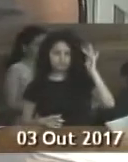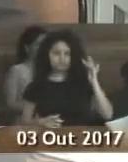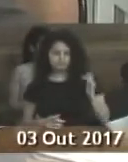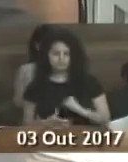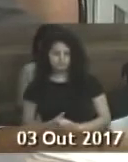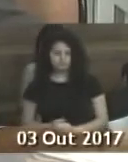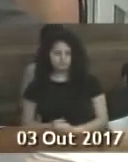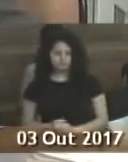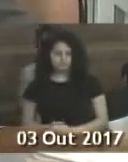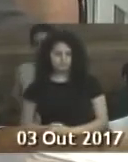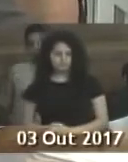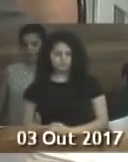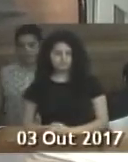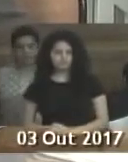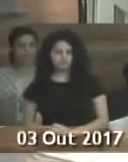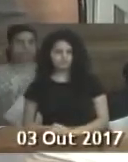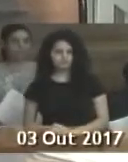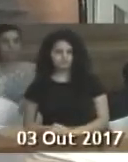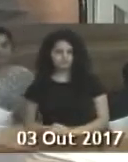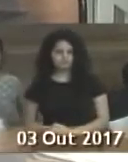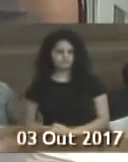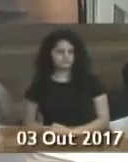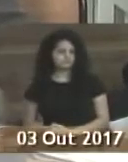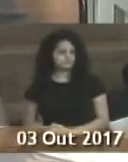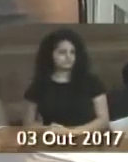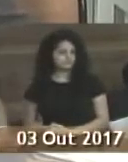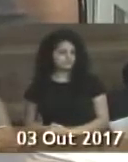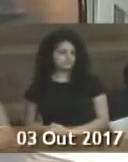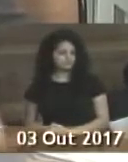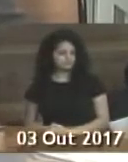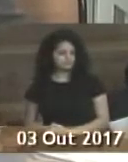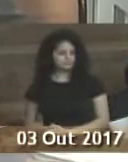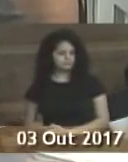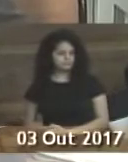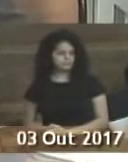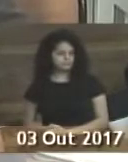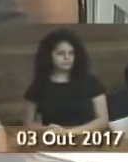de não sei nem o nome daquilo, vereador do Bigode, meu amigo,